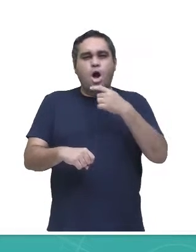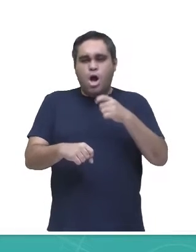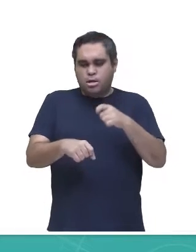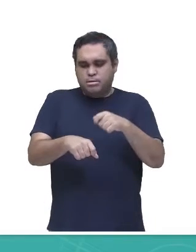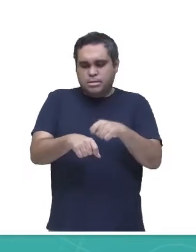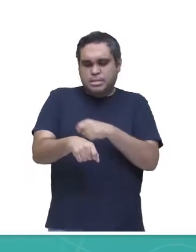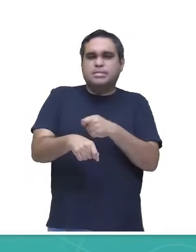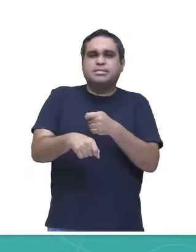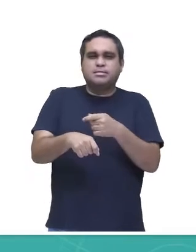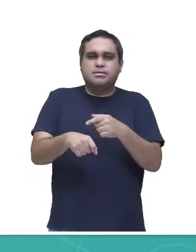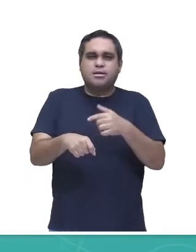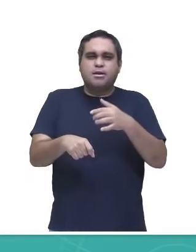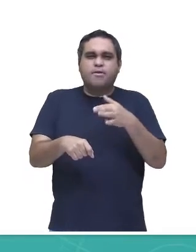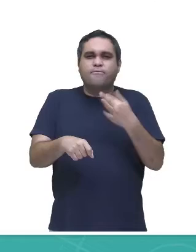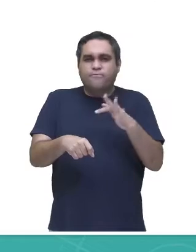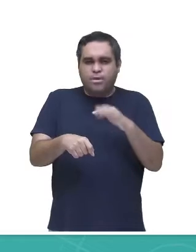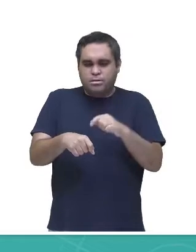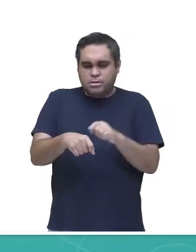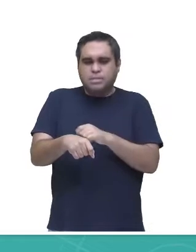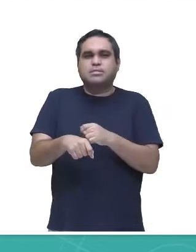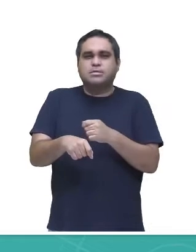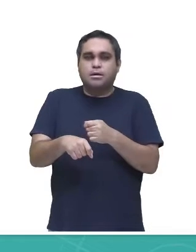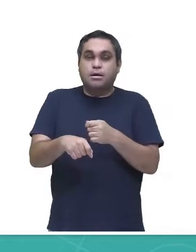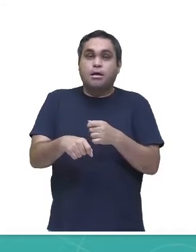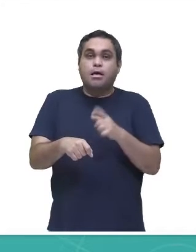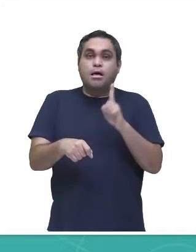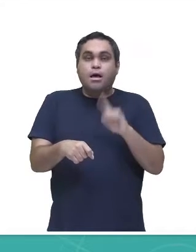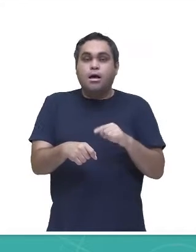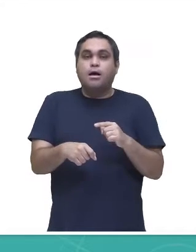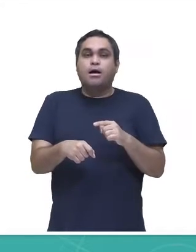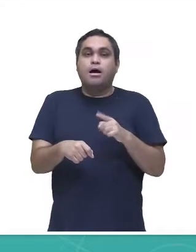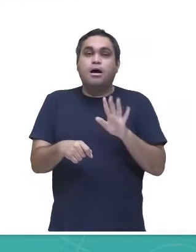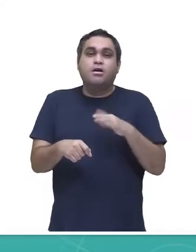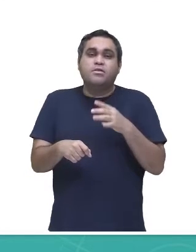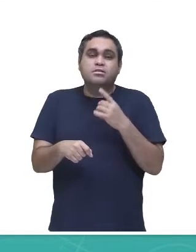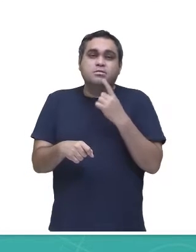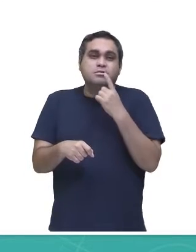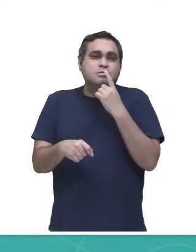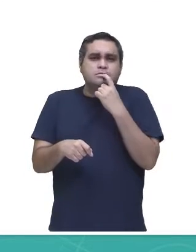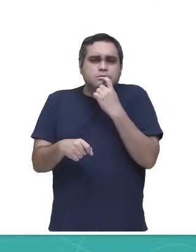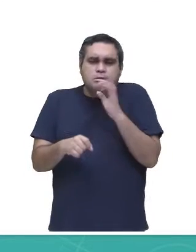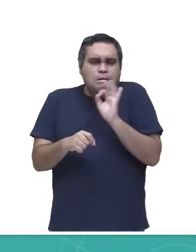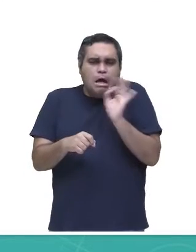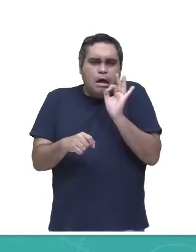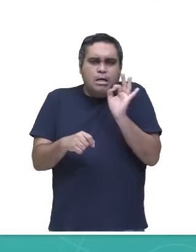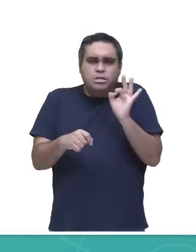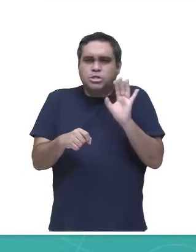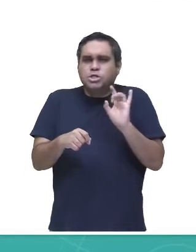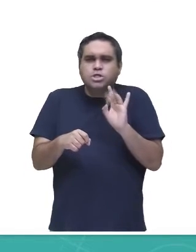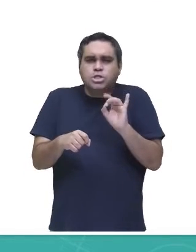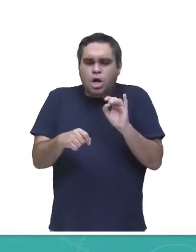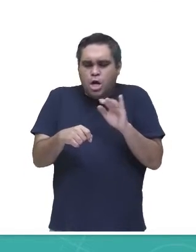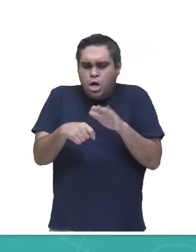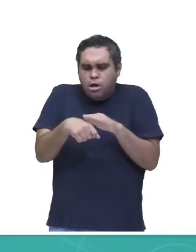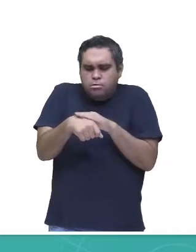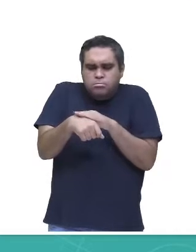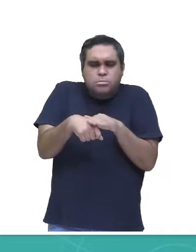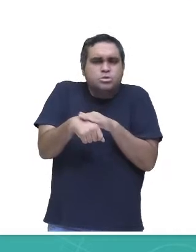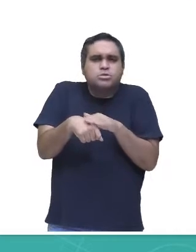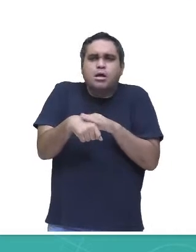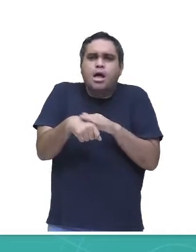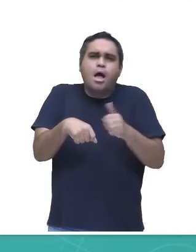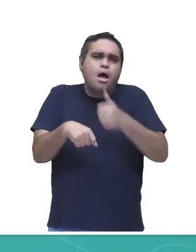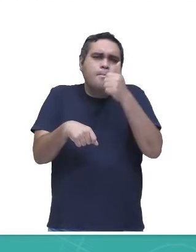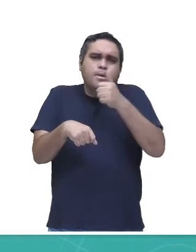tão superficial que ele não sangra, a gente teve aqui apenas, atingiu apenas a camada mais